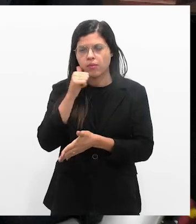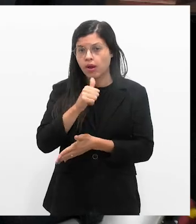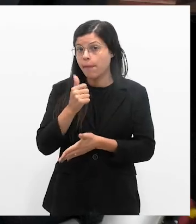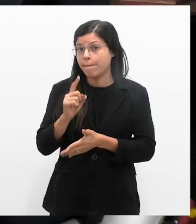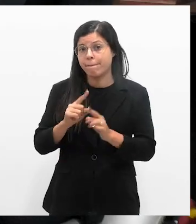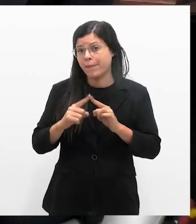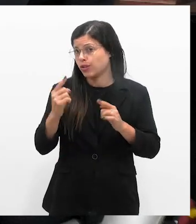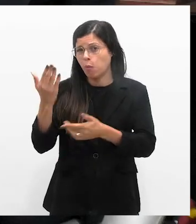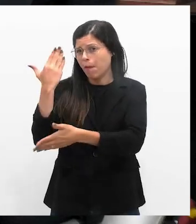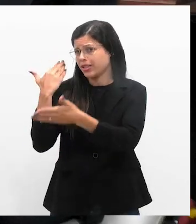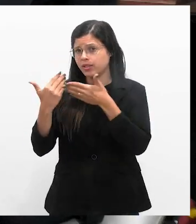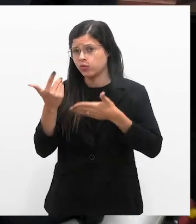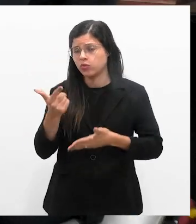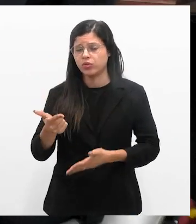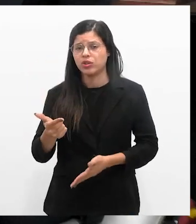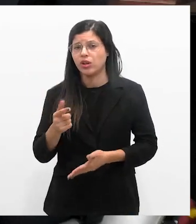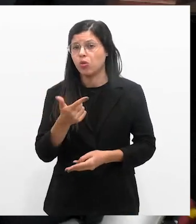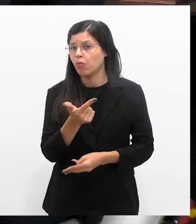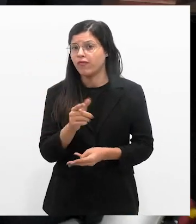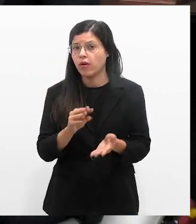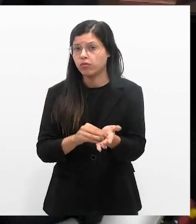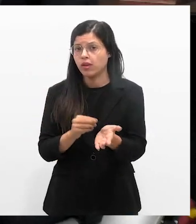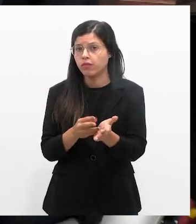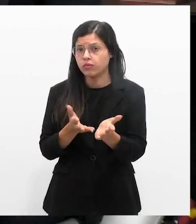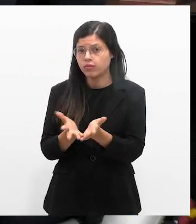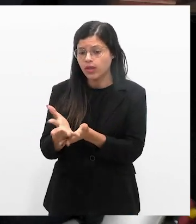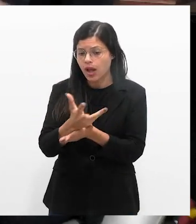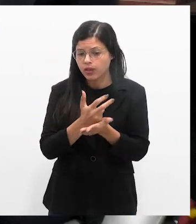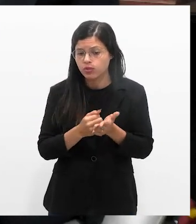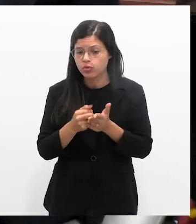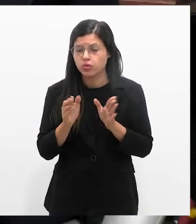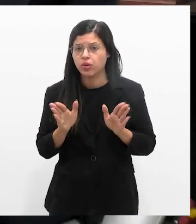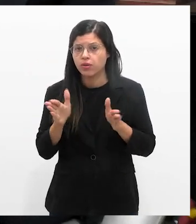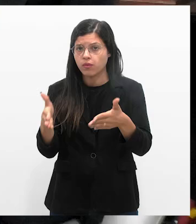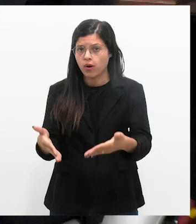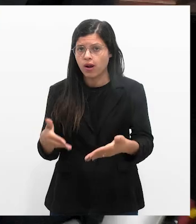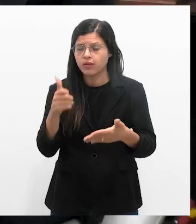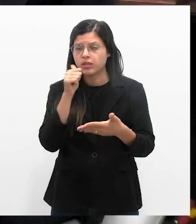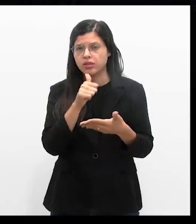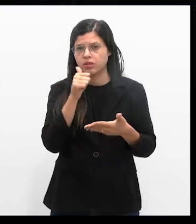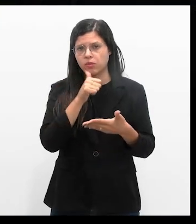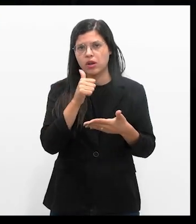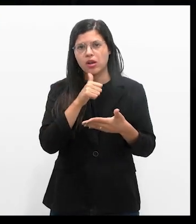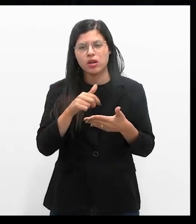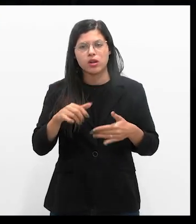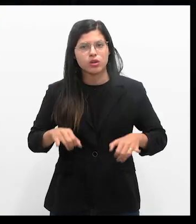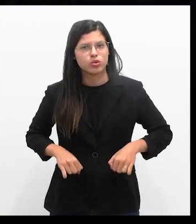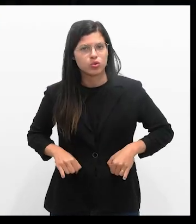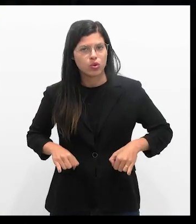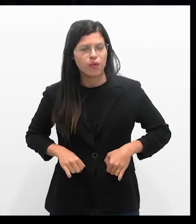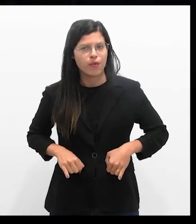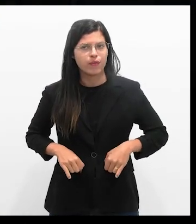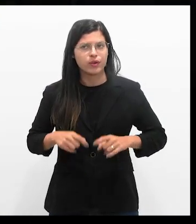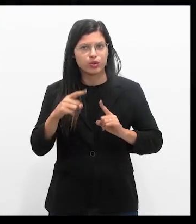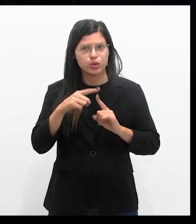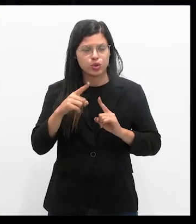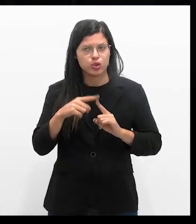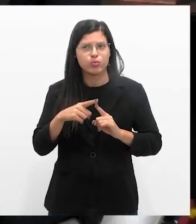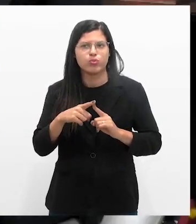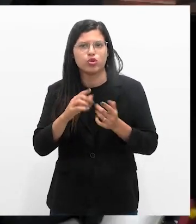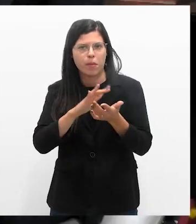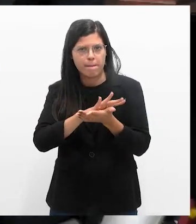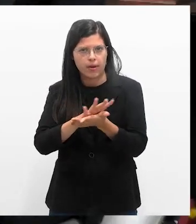da Mulher, mas na época não tinha, você não tem dados que olhem para essas mulheres que sofrem esse tipo de